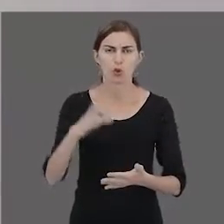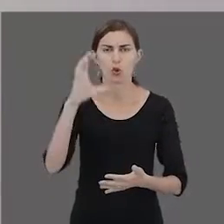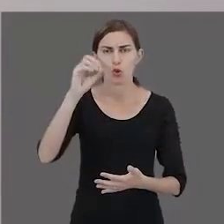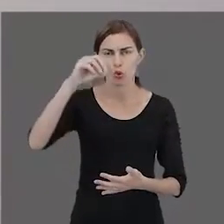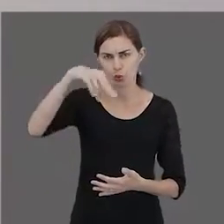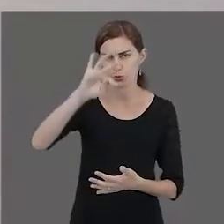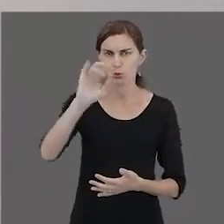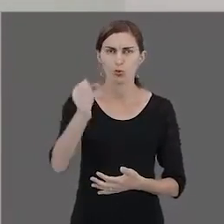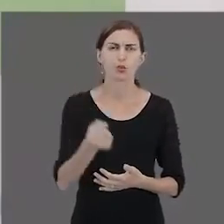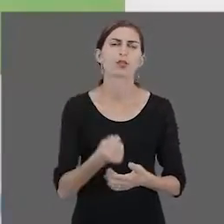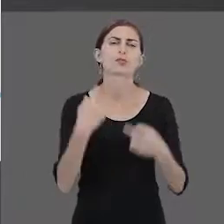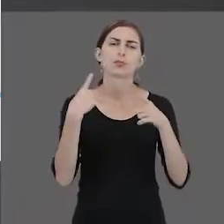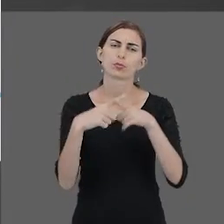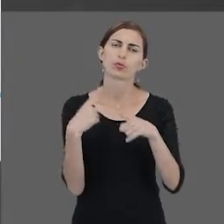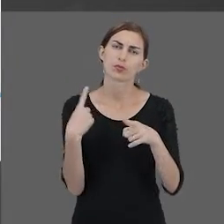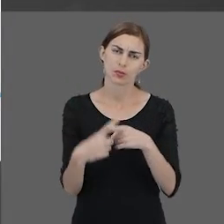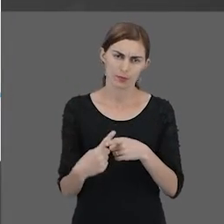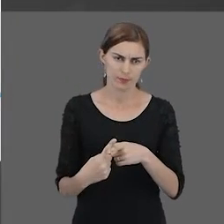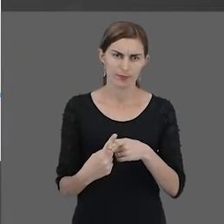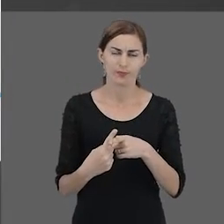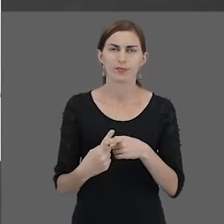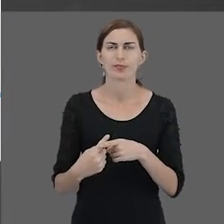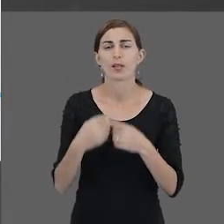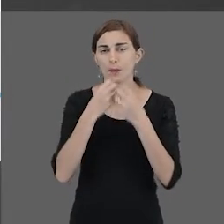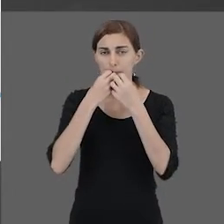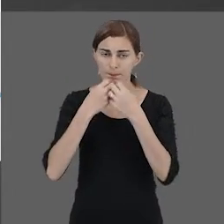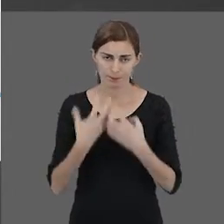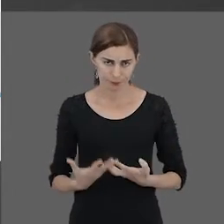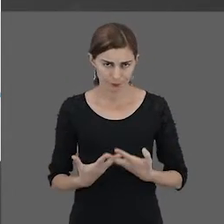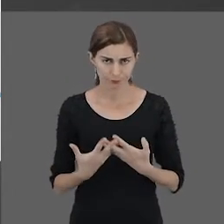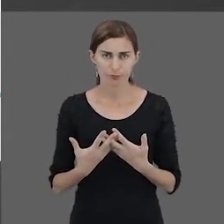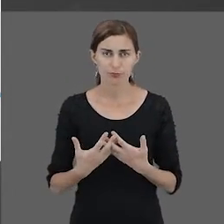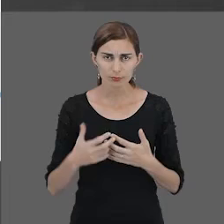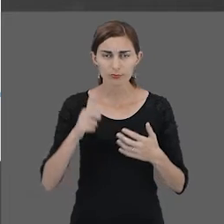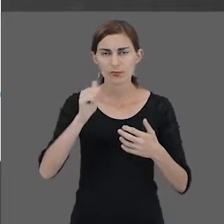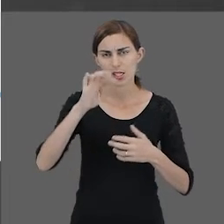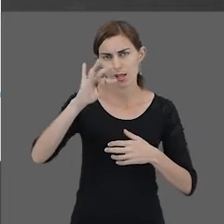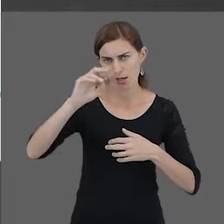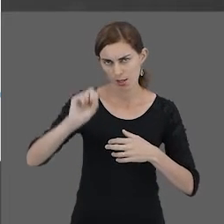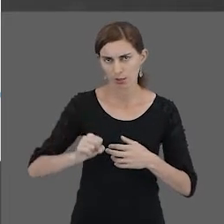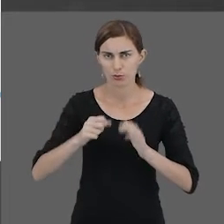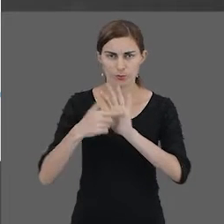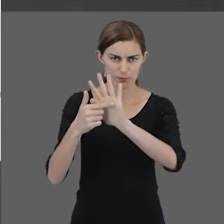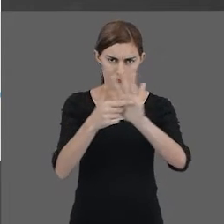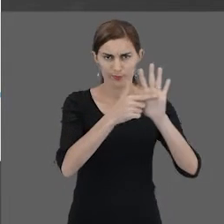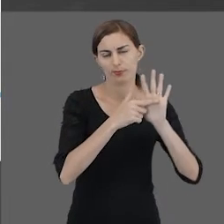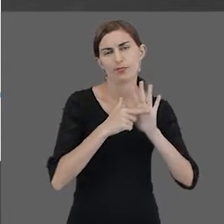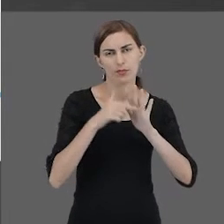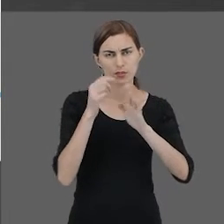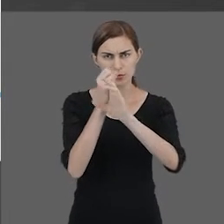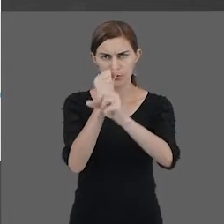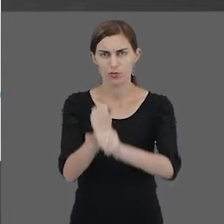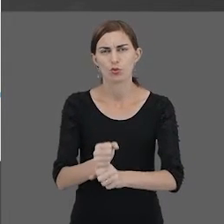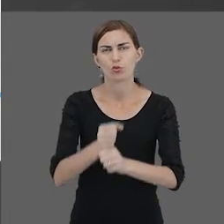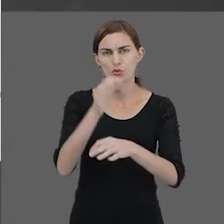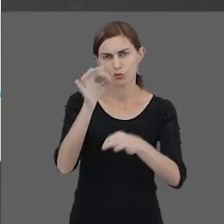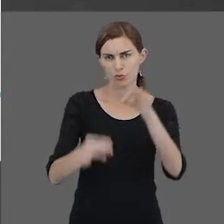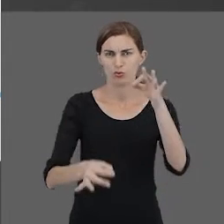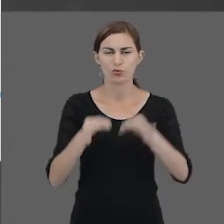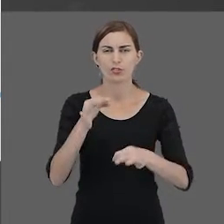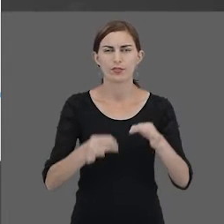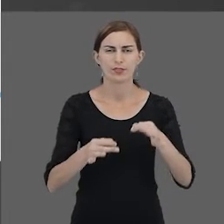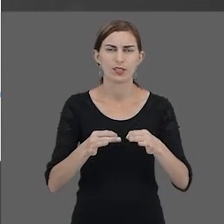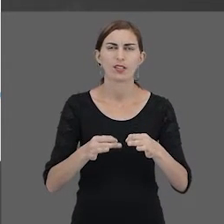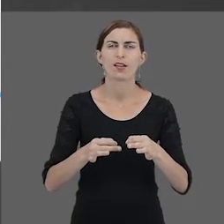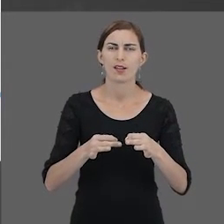é preciso fazer a prestação de contas? Bom, o ato de prestar contas tem como objetivo justificar a boa